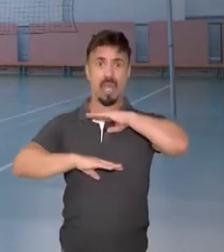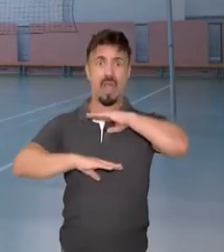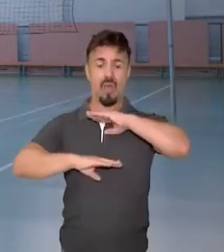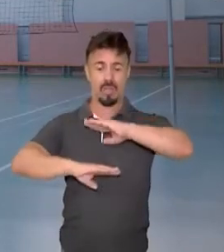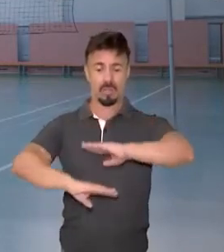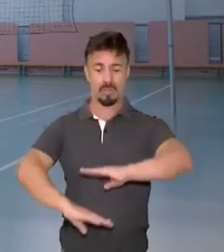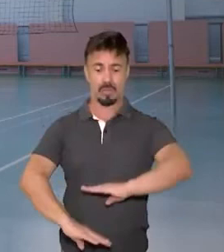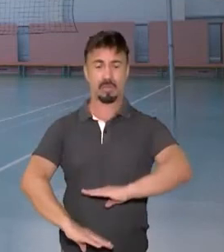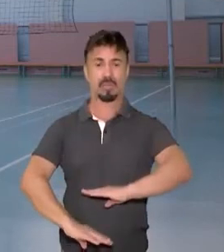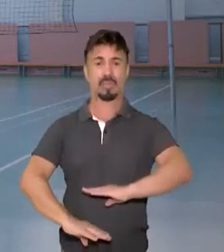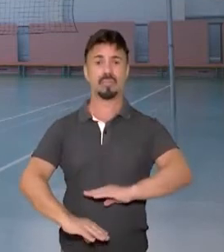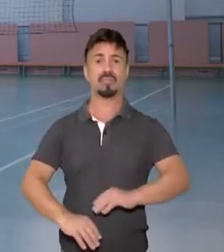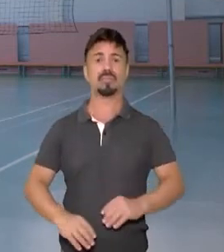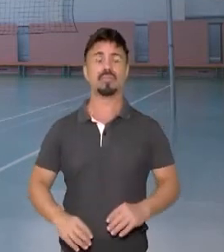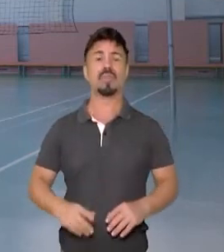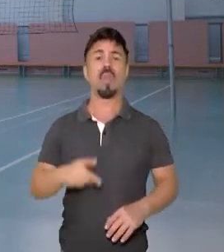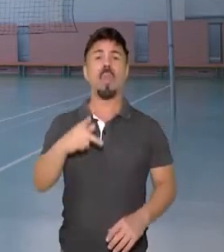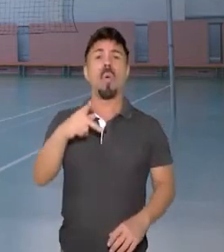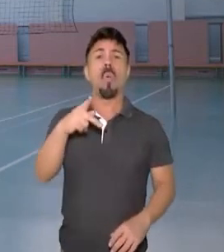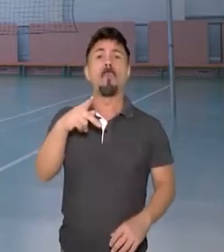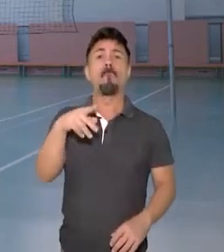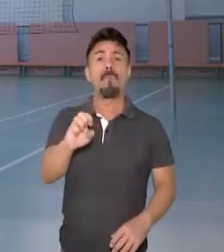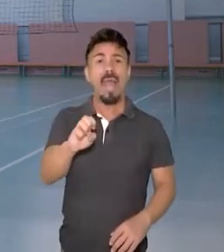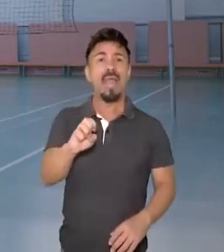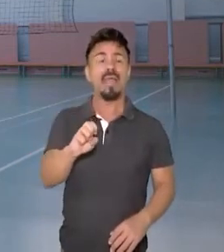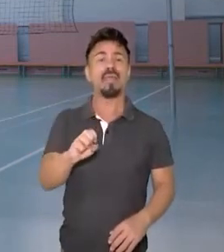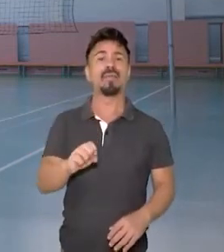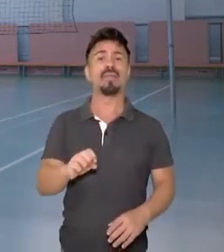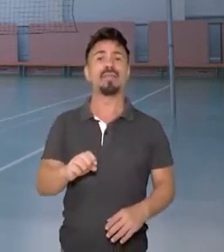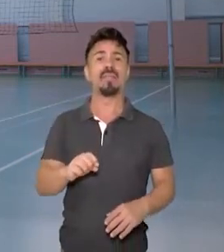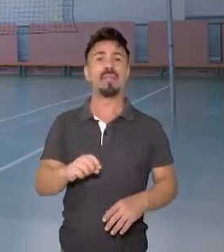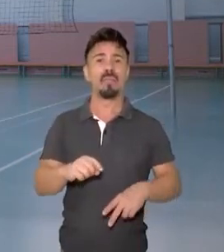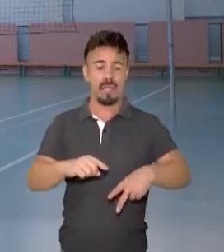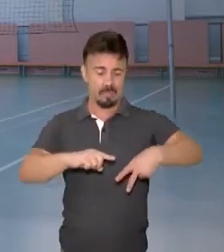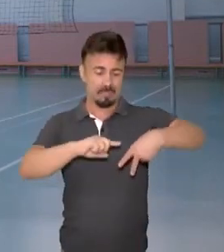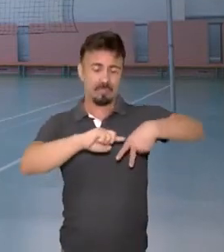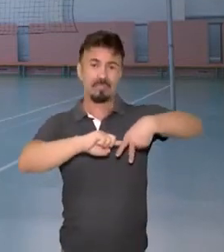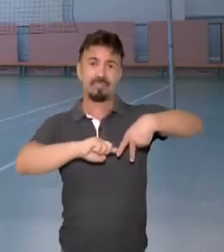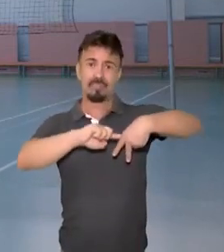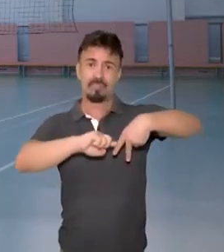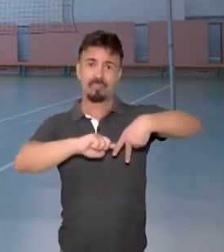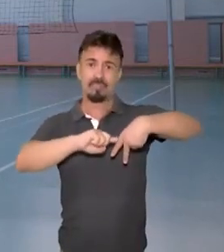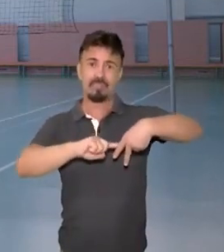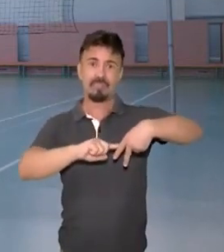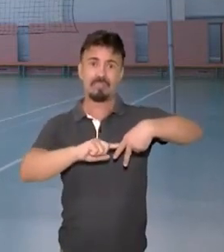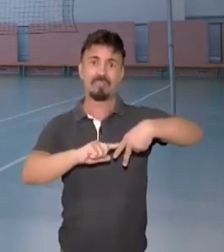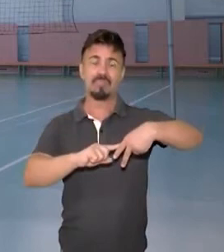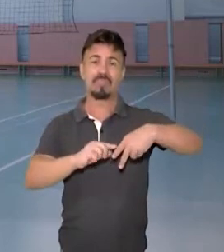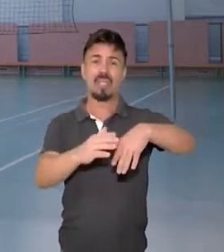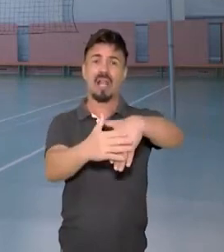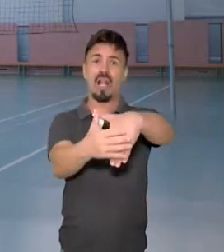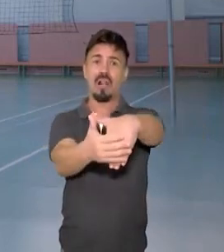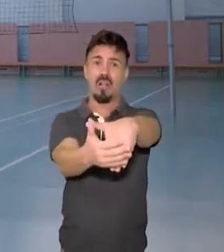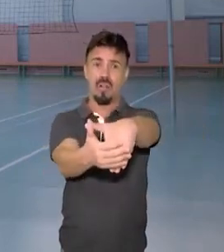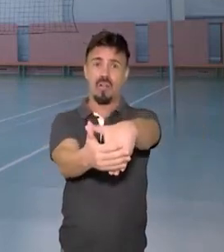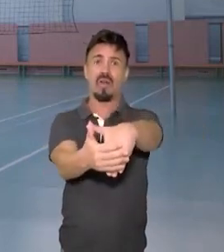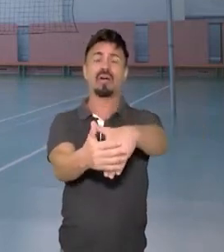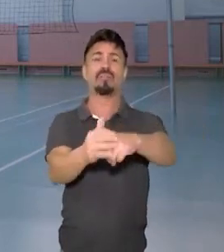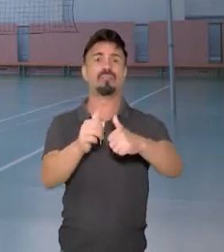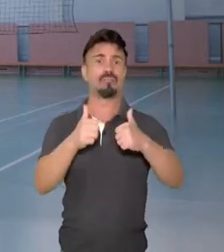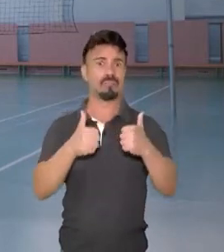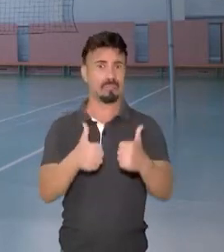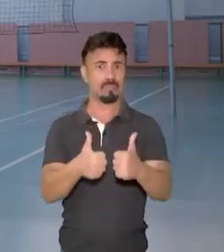beleza pessoal pega lá embaixo no pé para a gente trabalhar essa musculatura que se chama o posterior de coxa com essa parte aqui ó da gente